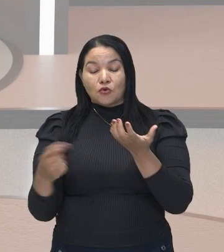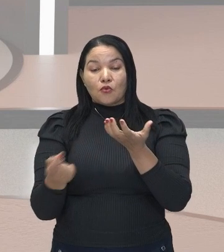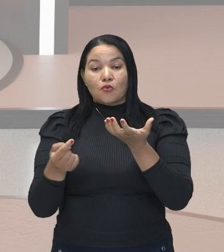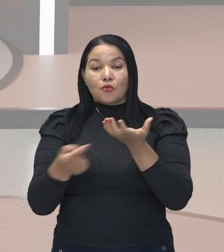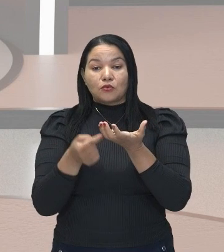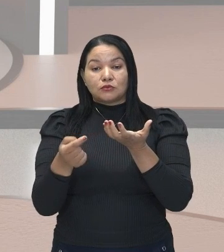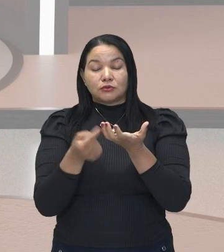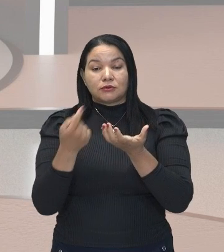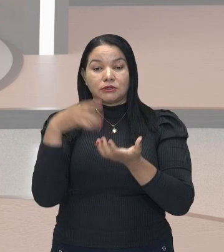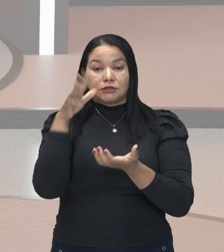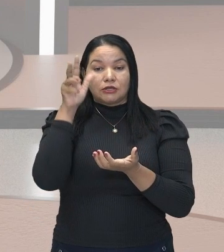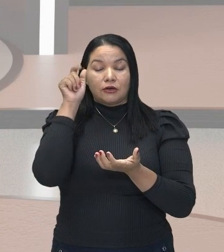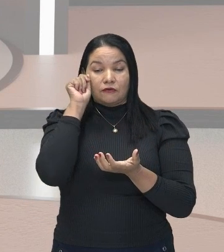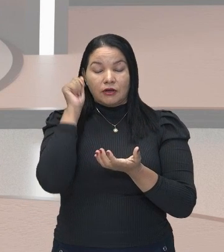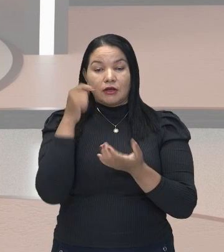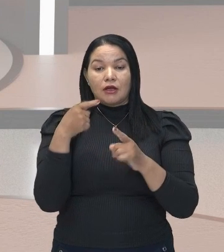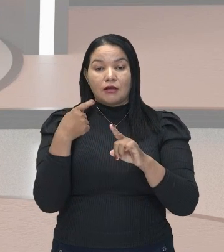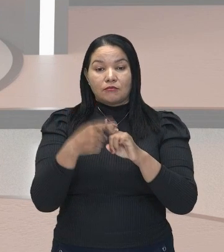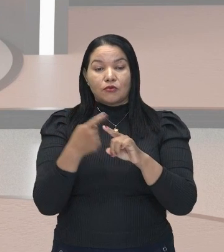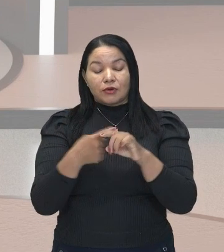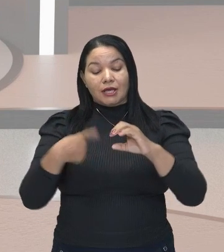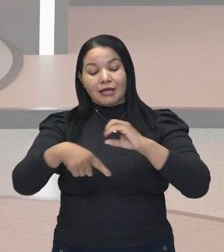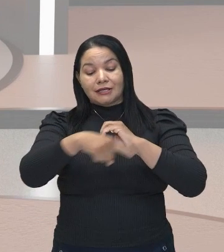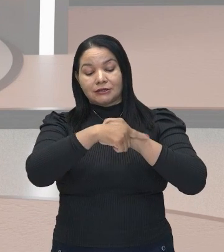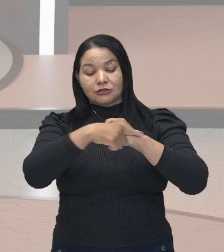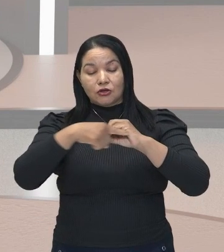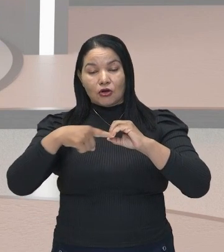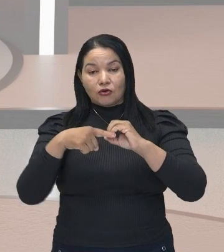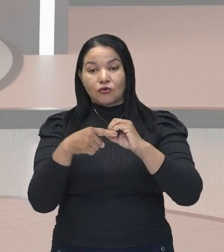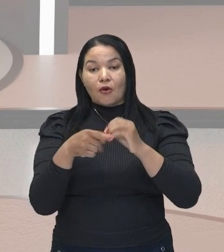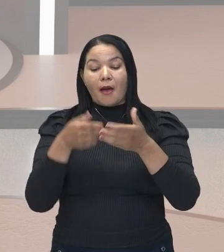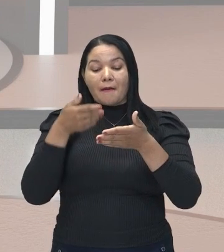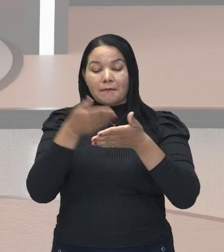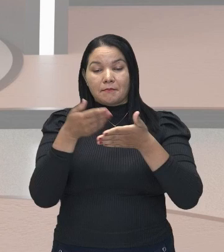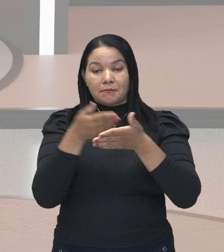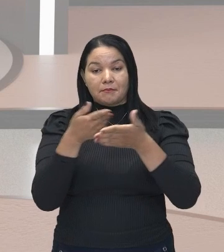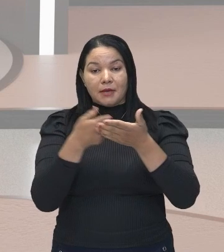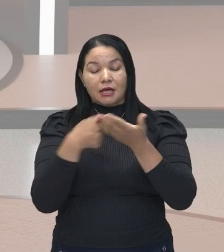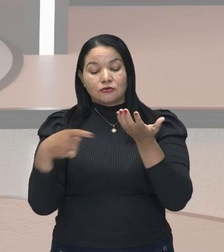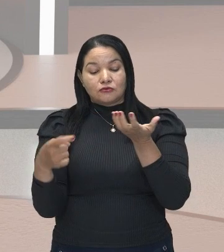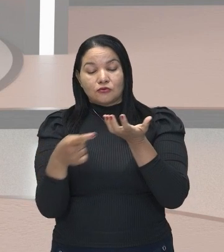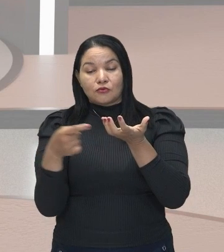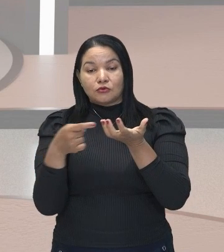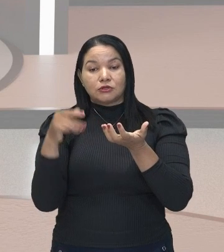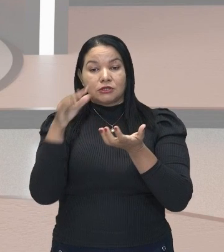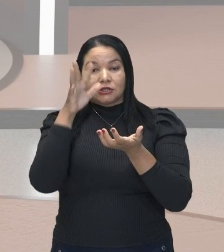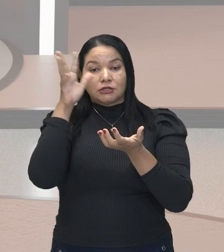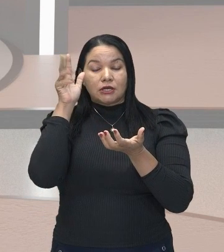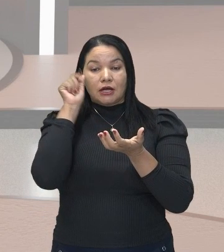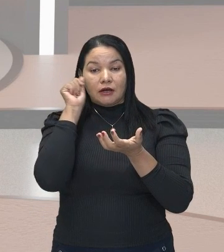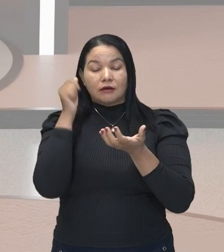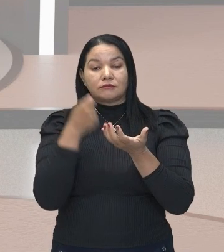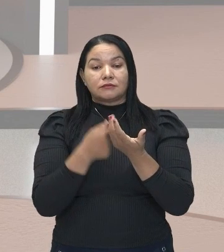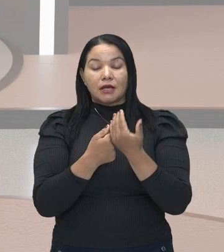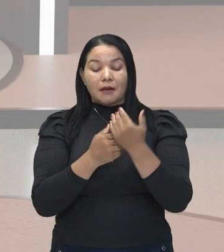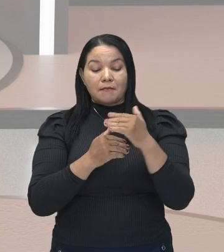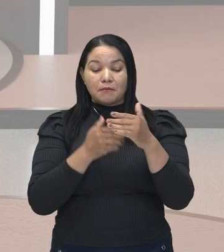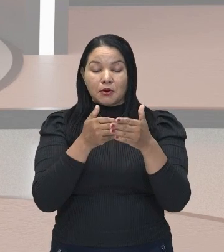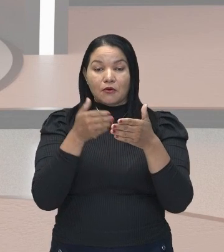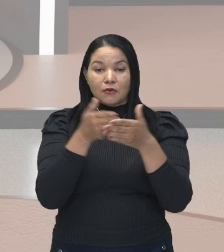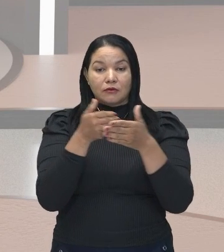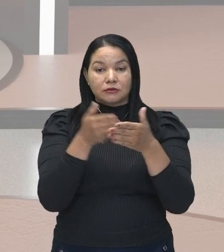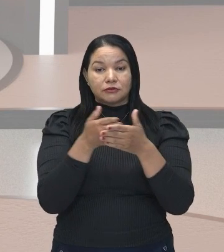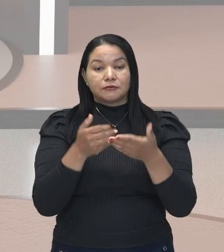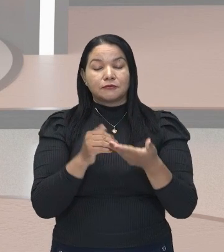Equador passa pelo continente africano. Então, esse tipo de vegetação vai estar próximo ali da linha do Equador, uma linha